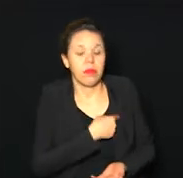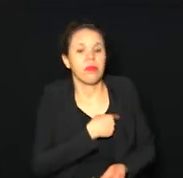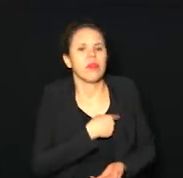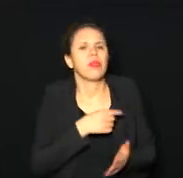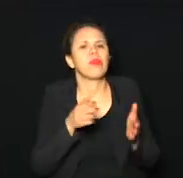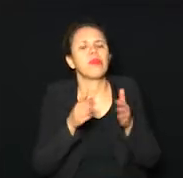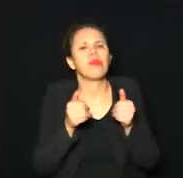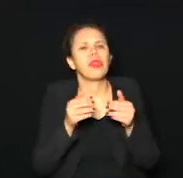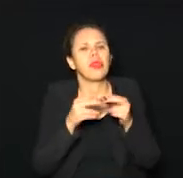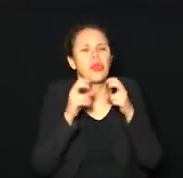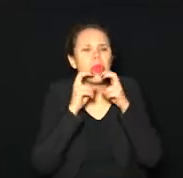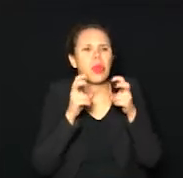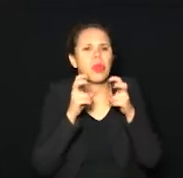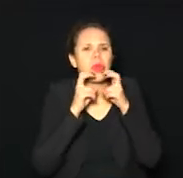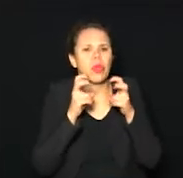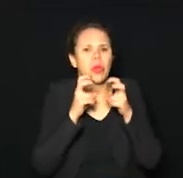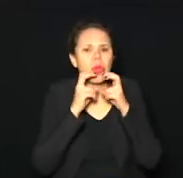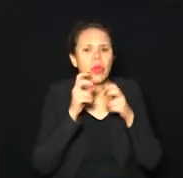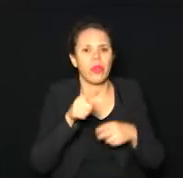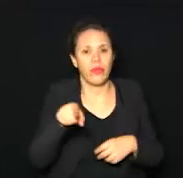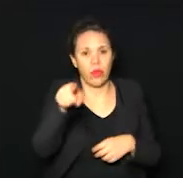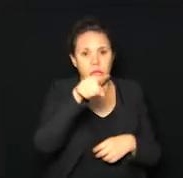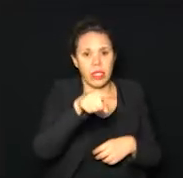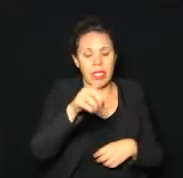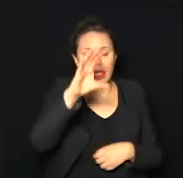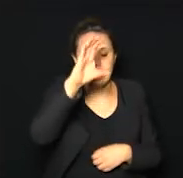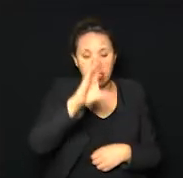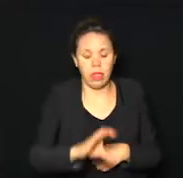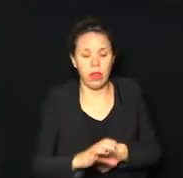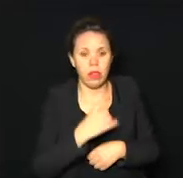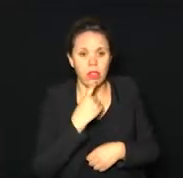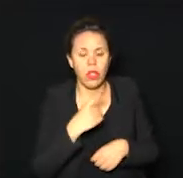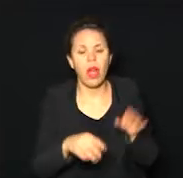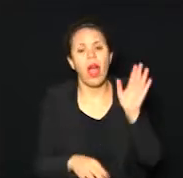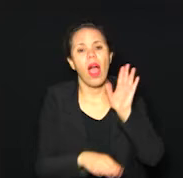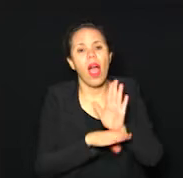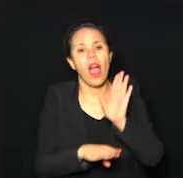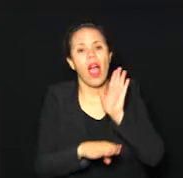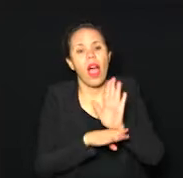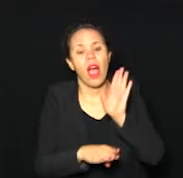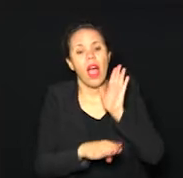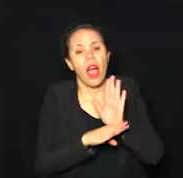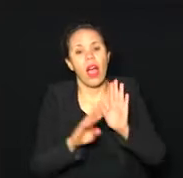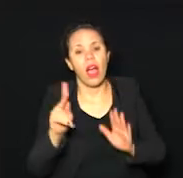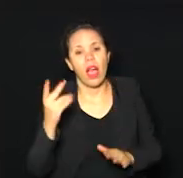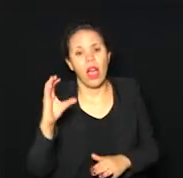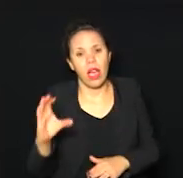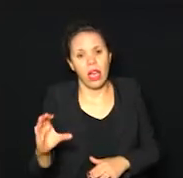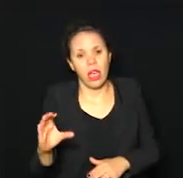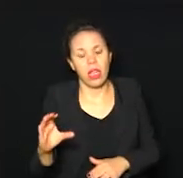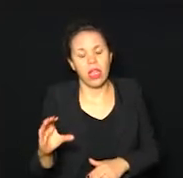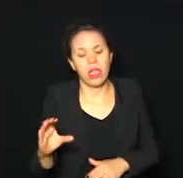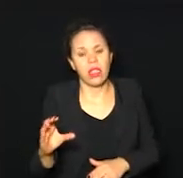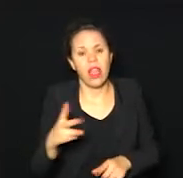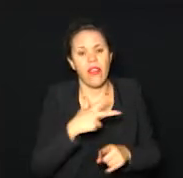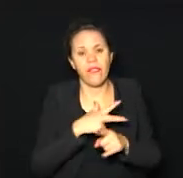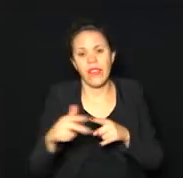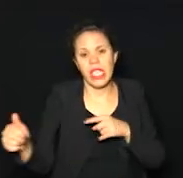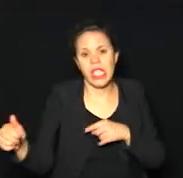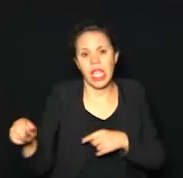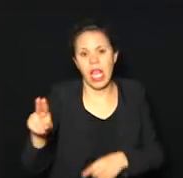pedindo socorro. Então, se você é cidadão campineiro, nos ajude o HC a sair da UTI, né, como eles estão